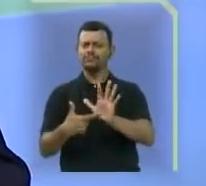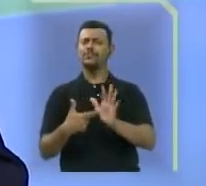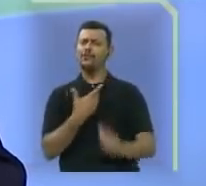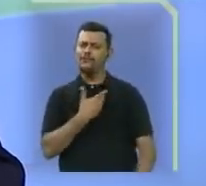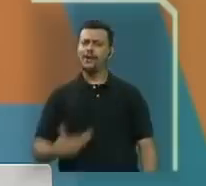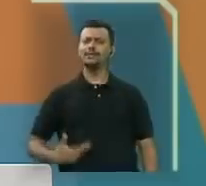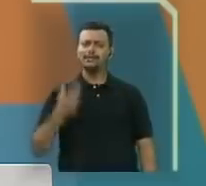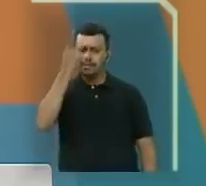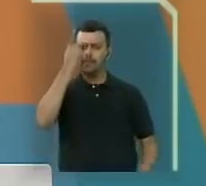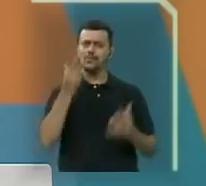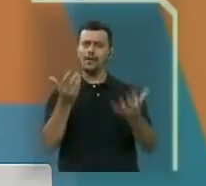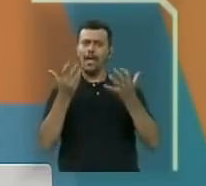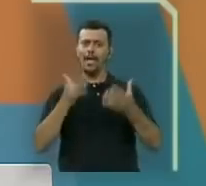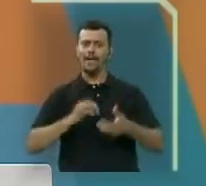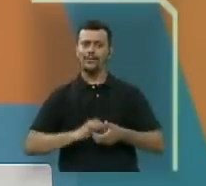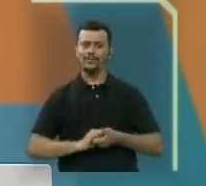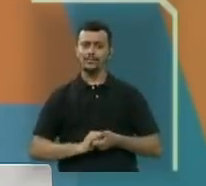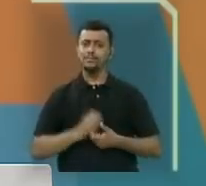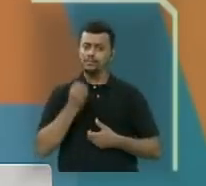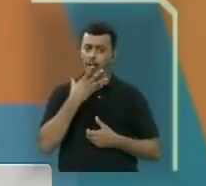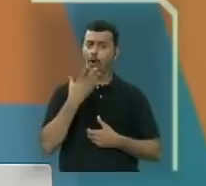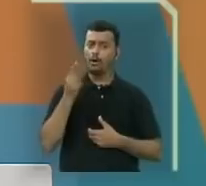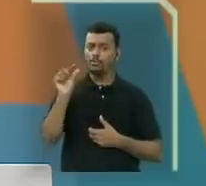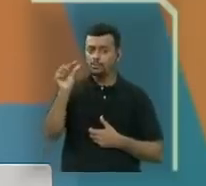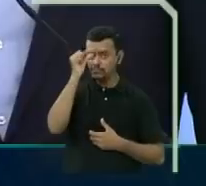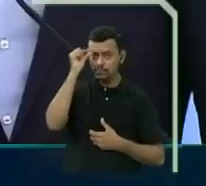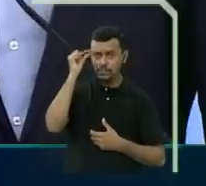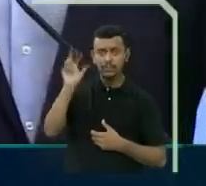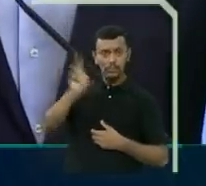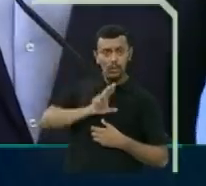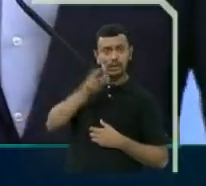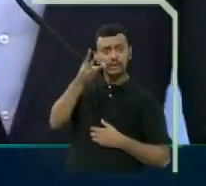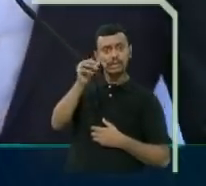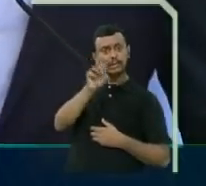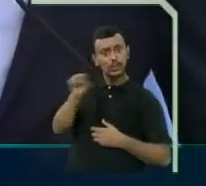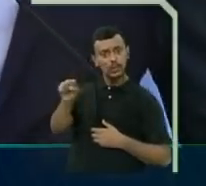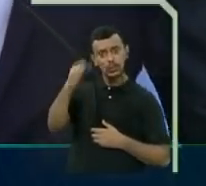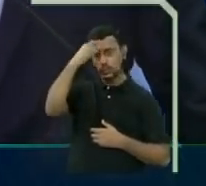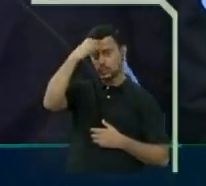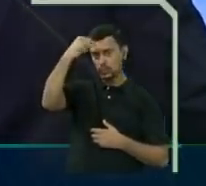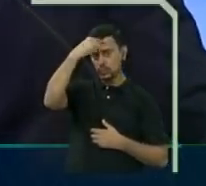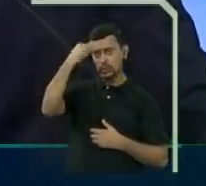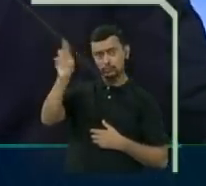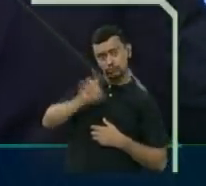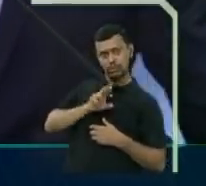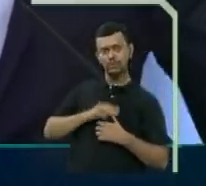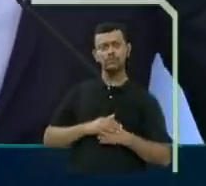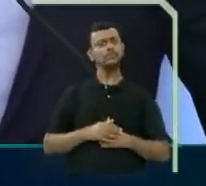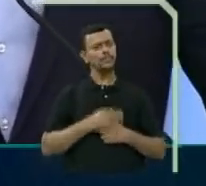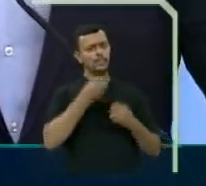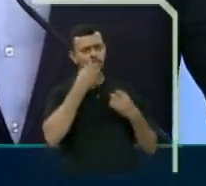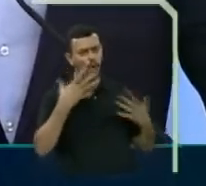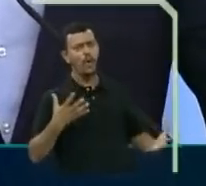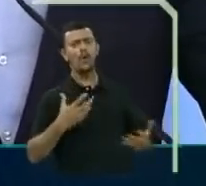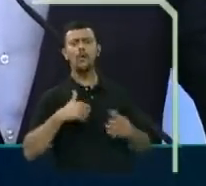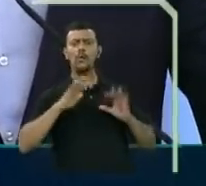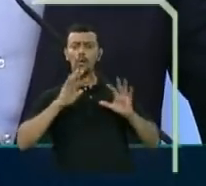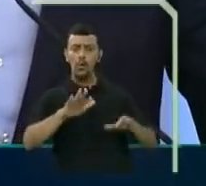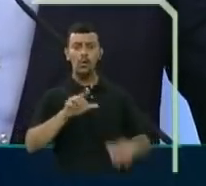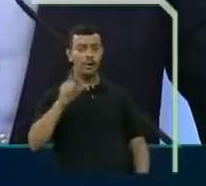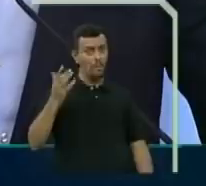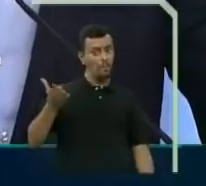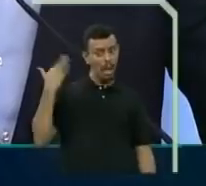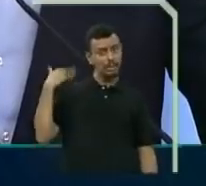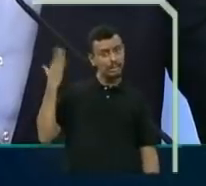Paulo. Luiz Marinho, 30 segundos para a sua réplica. Na verdade, o passado é importante, telespectador, para ver quem fala a verdade,